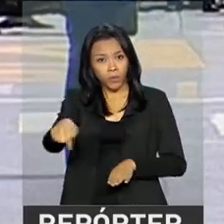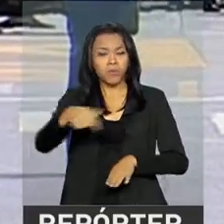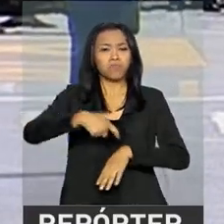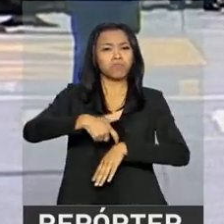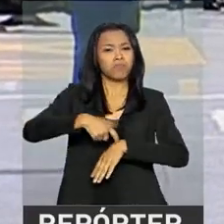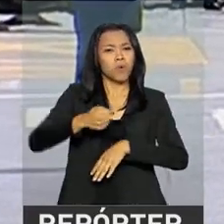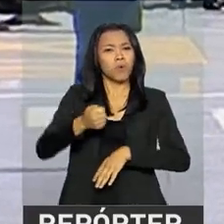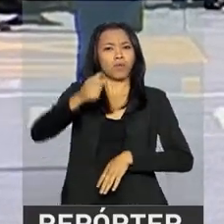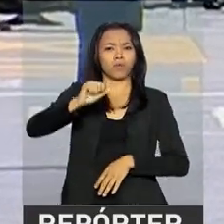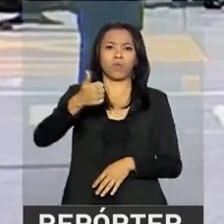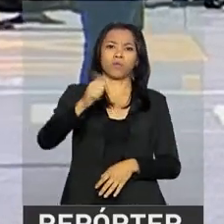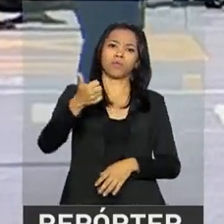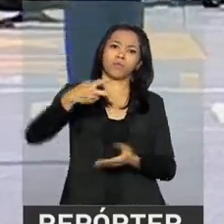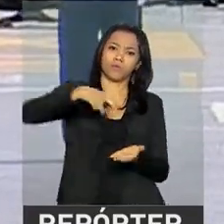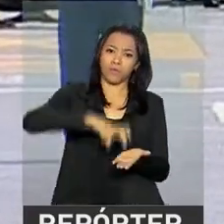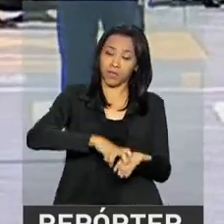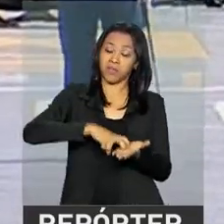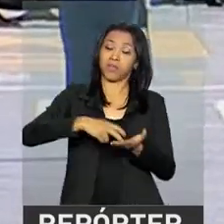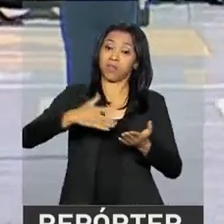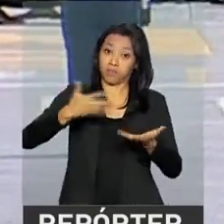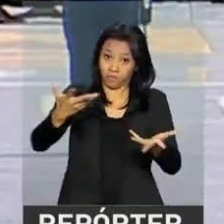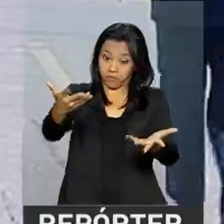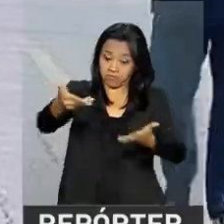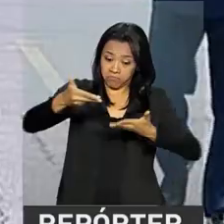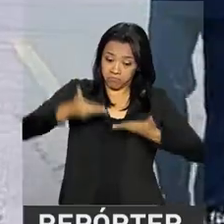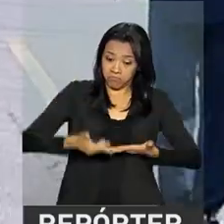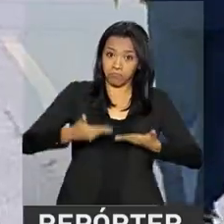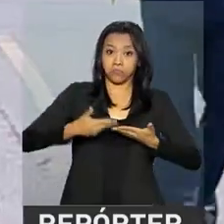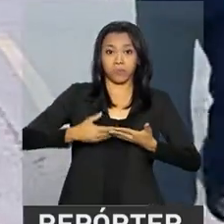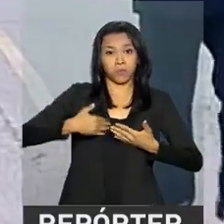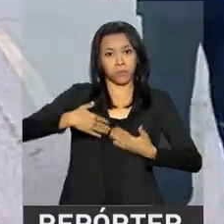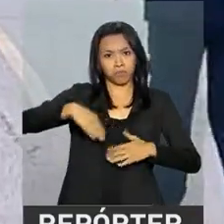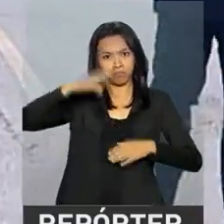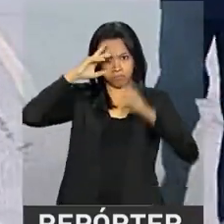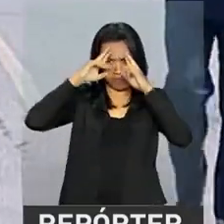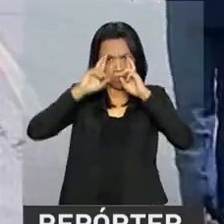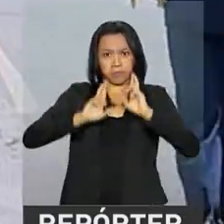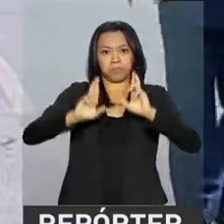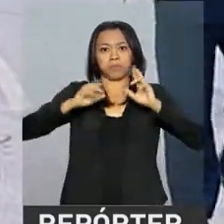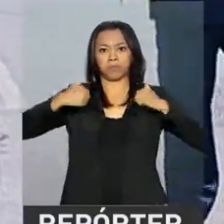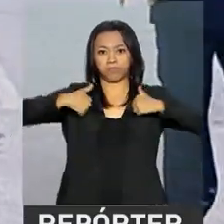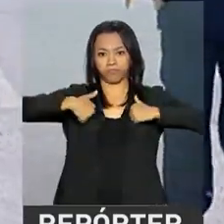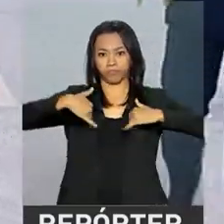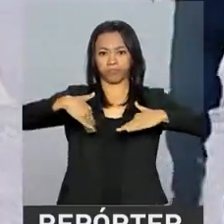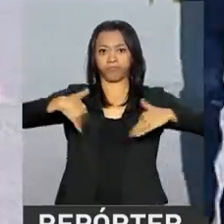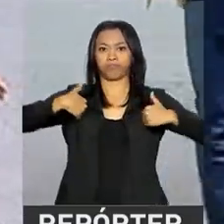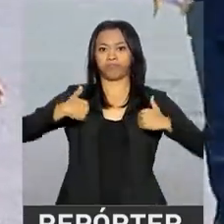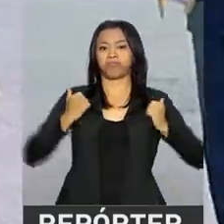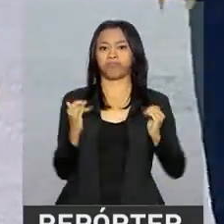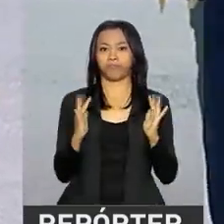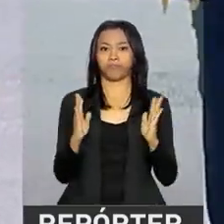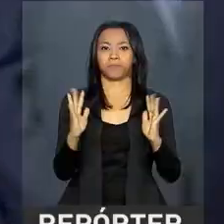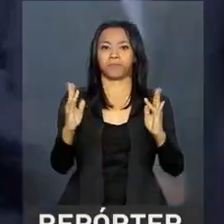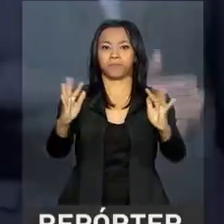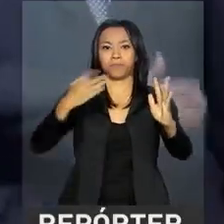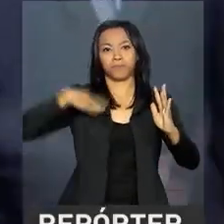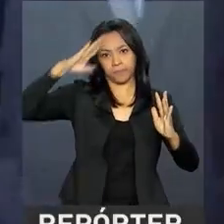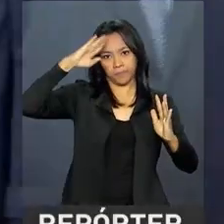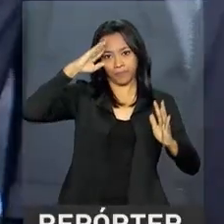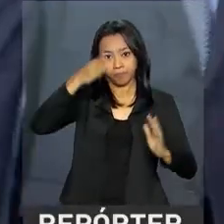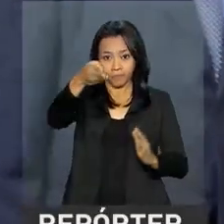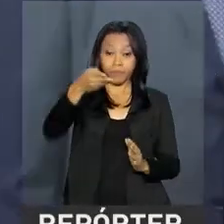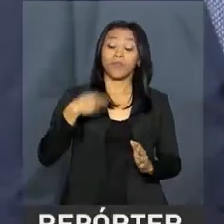das 11 horas da manhã e foi recebido com honras militares o presidente foi convidado pelo ministro da defesa raúl jungmann